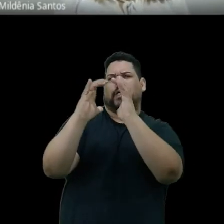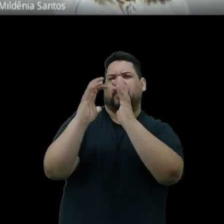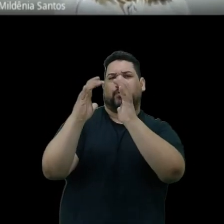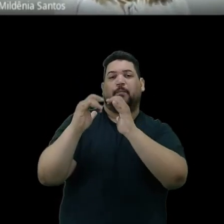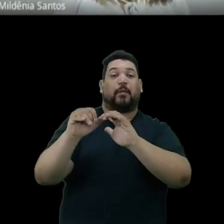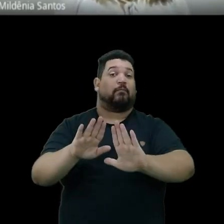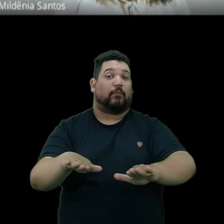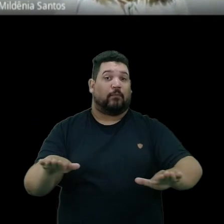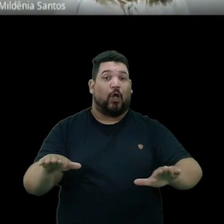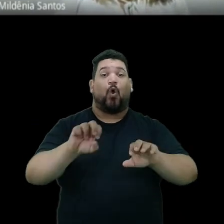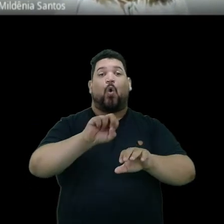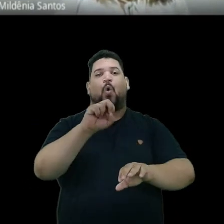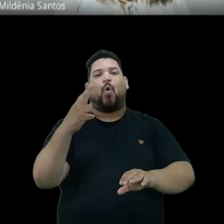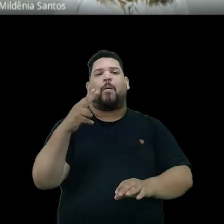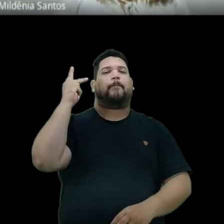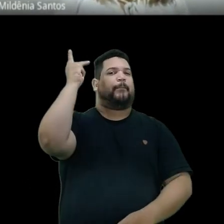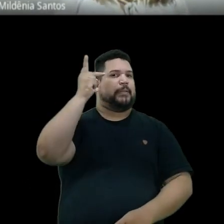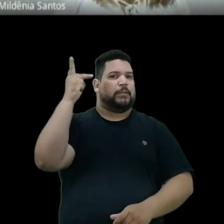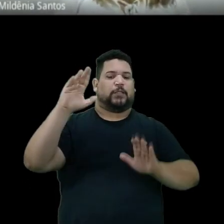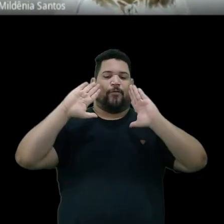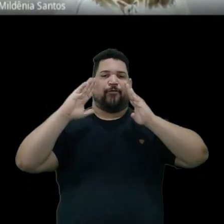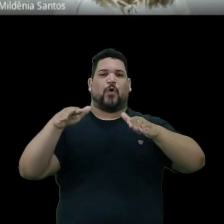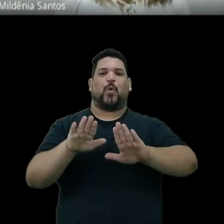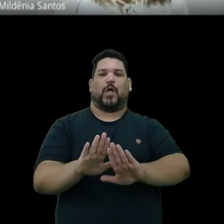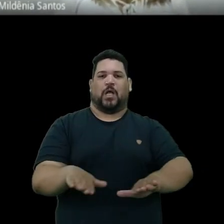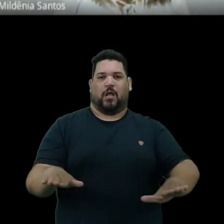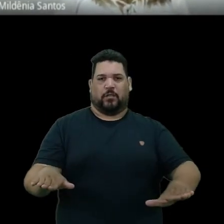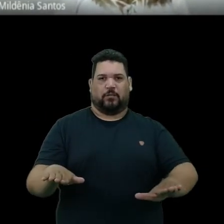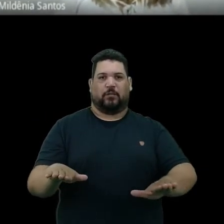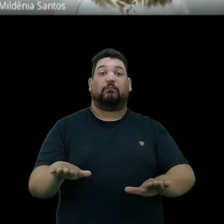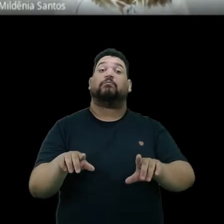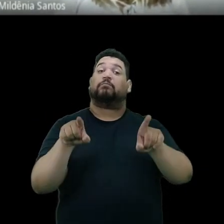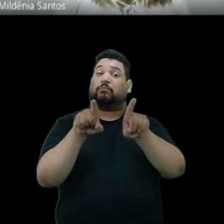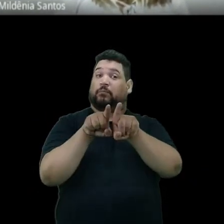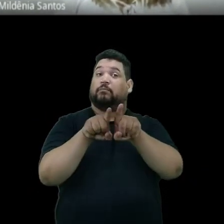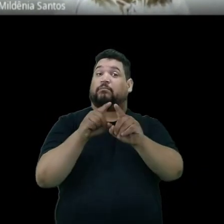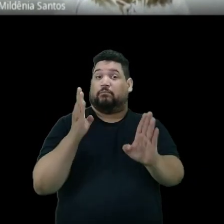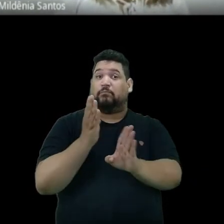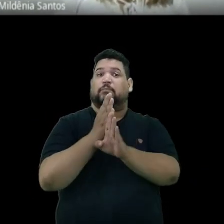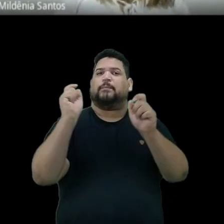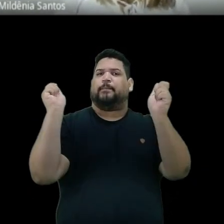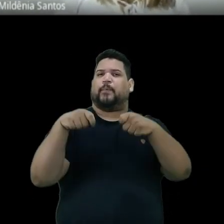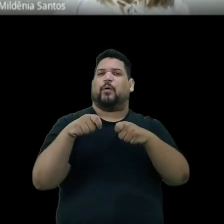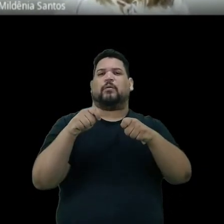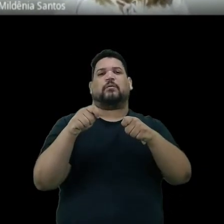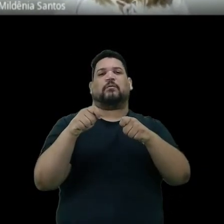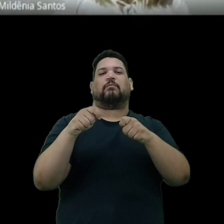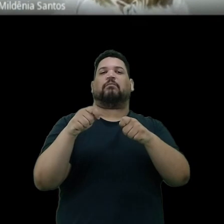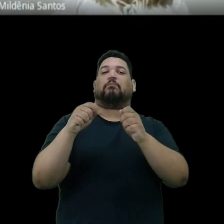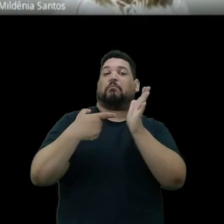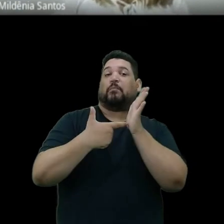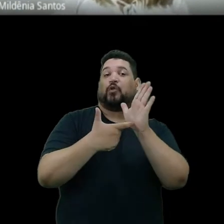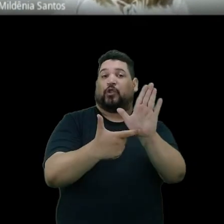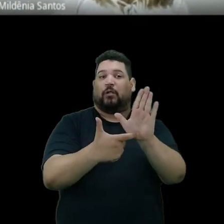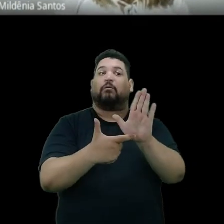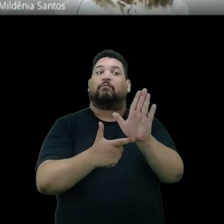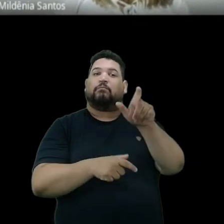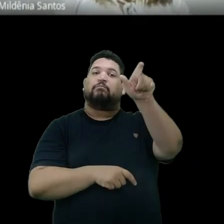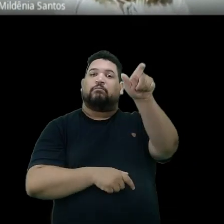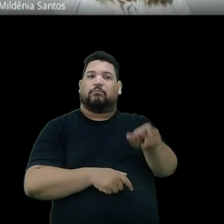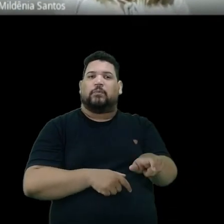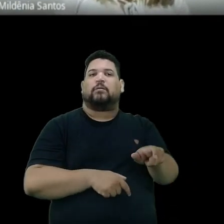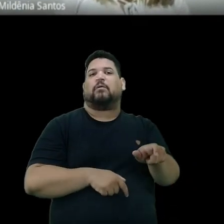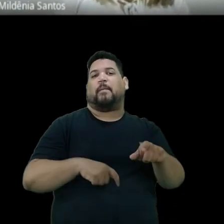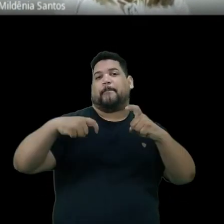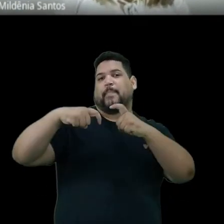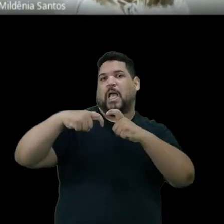infantis. Esse diagnóstico, ele também pode ser sinalizado e pode ser apontado pelo pediatra,